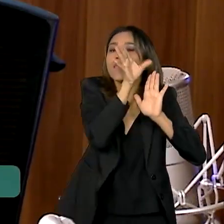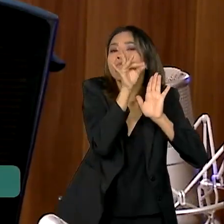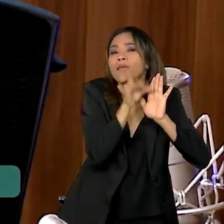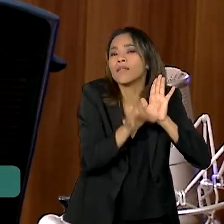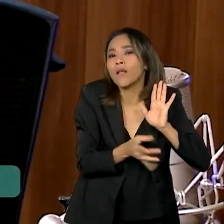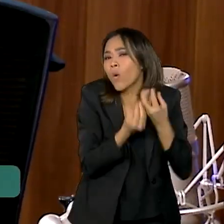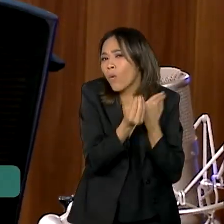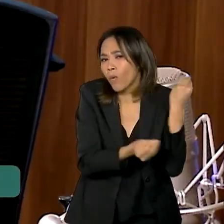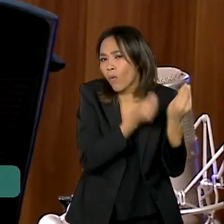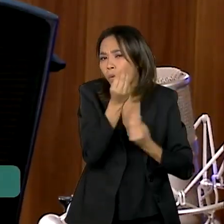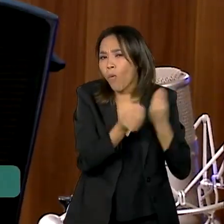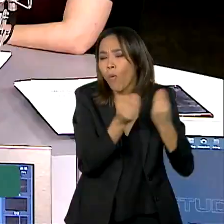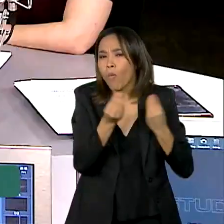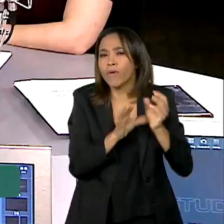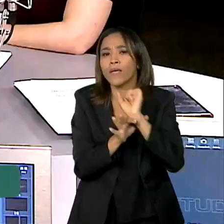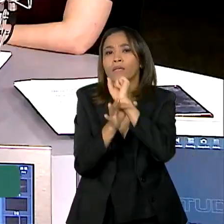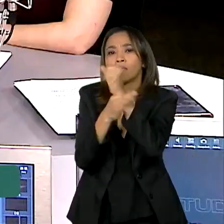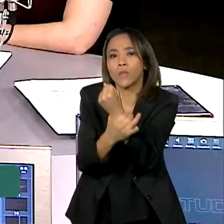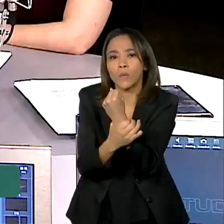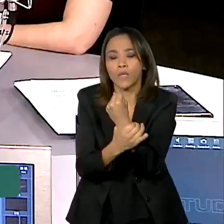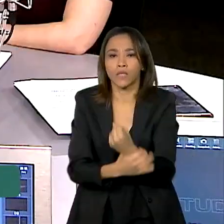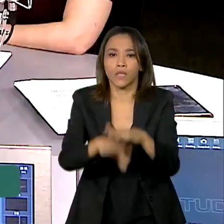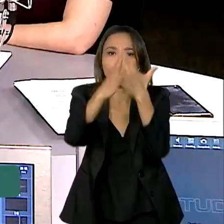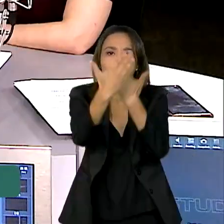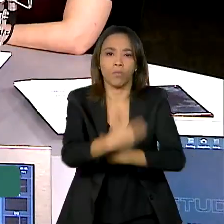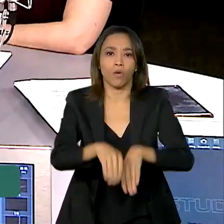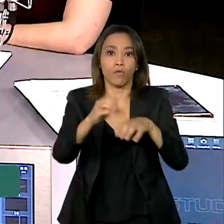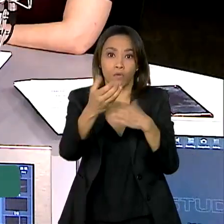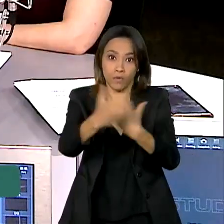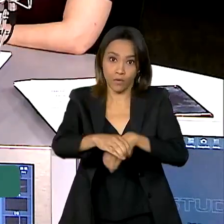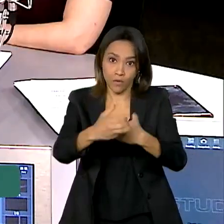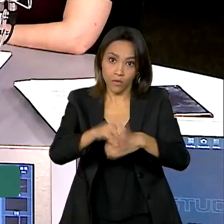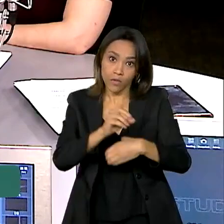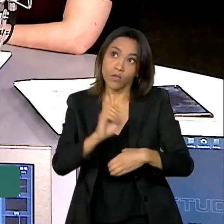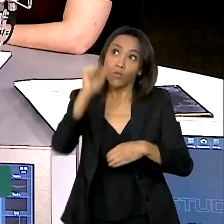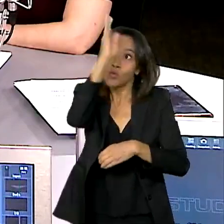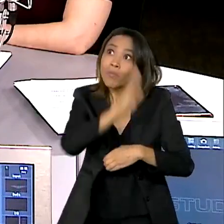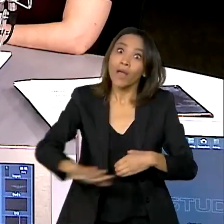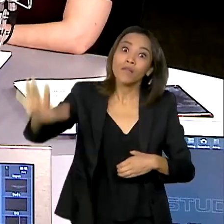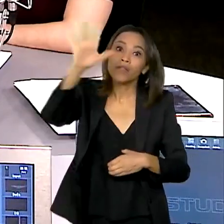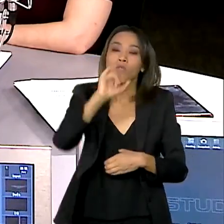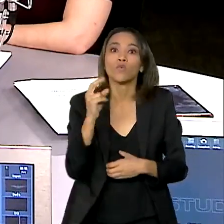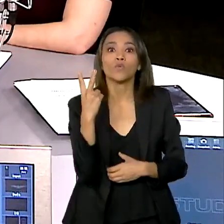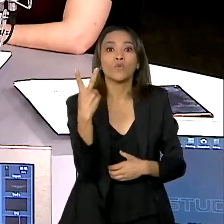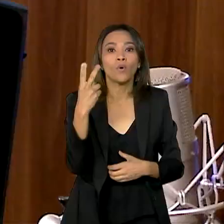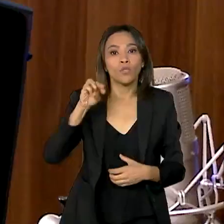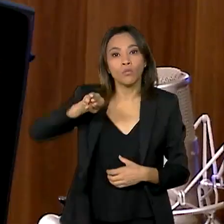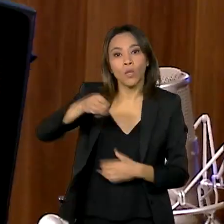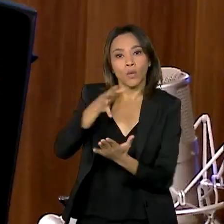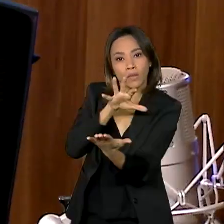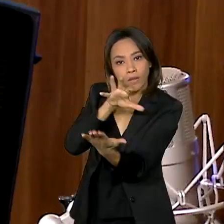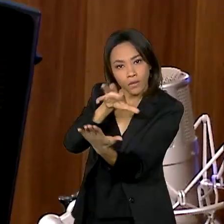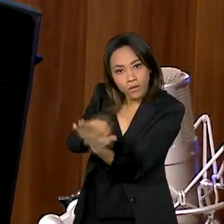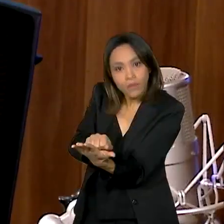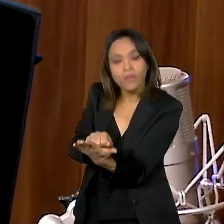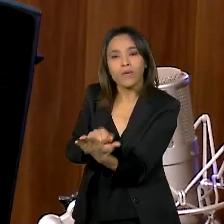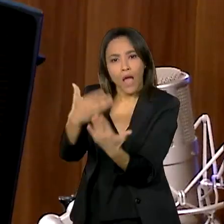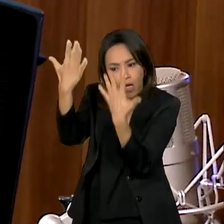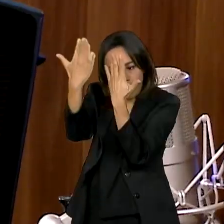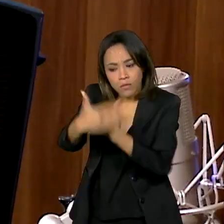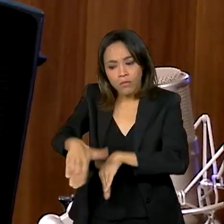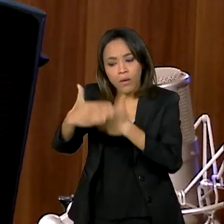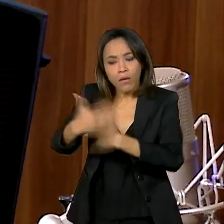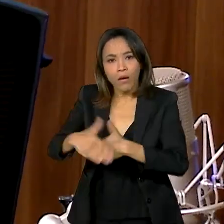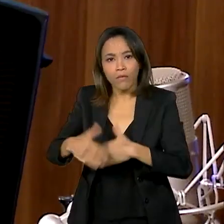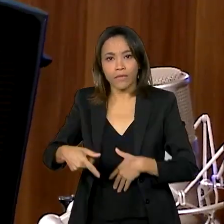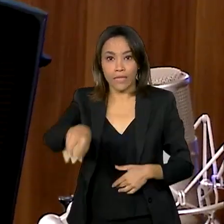logística para garantir a segurança do concurso nacional unificado, que tem mais de 2 milhões de inscritos. As provas serão